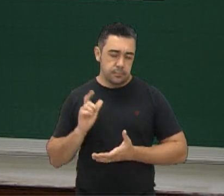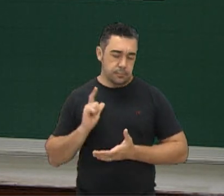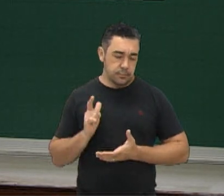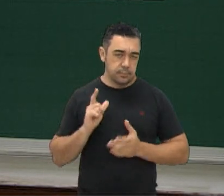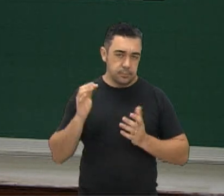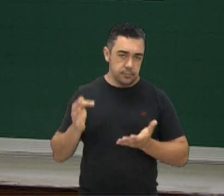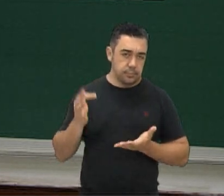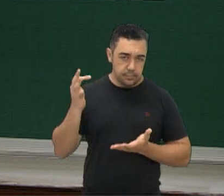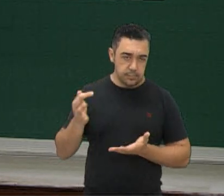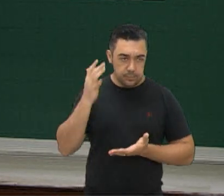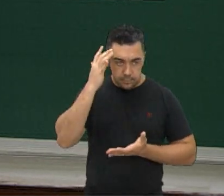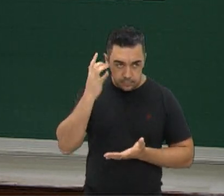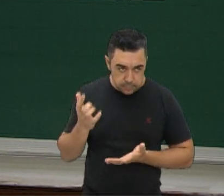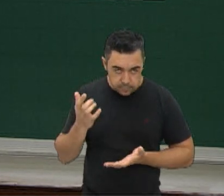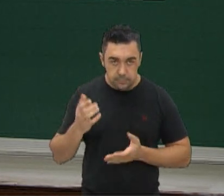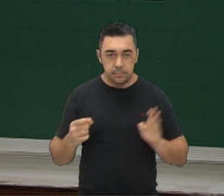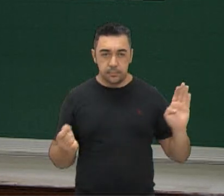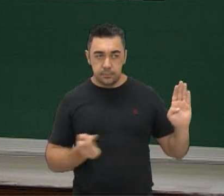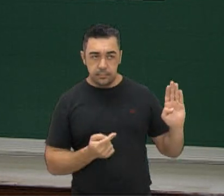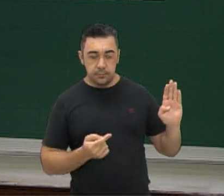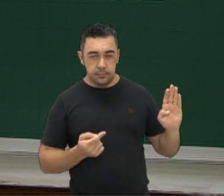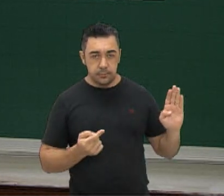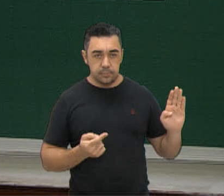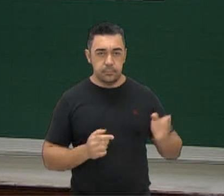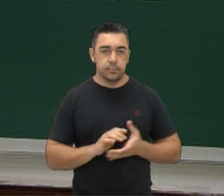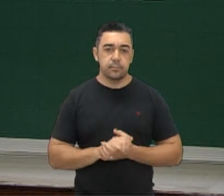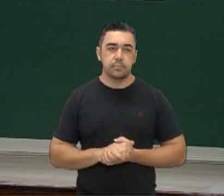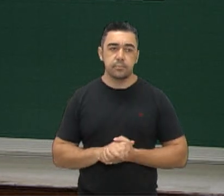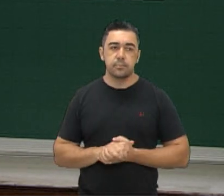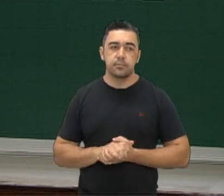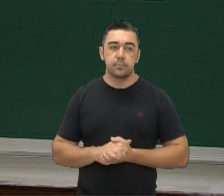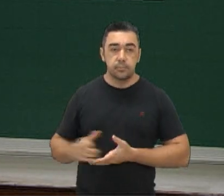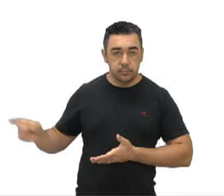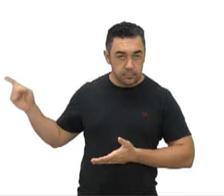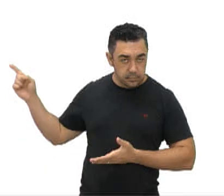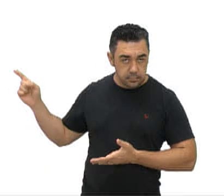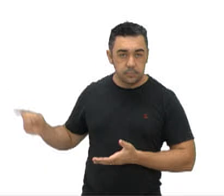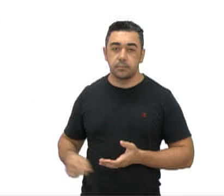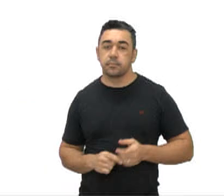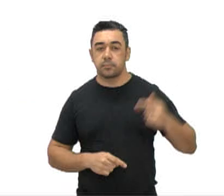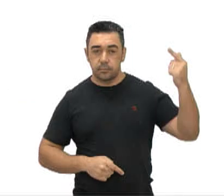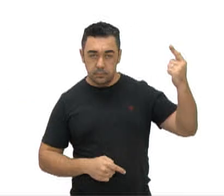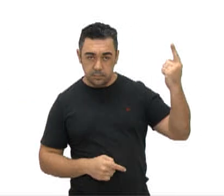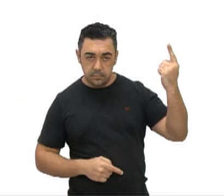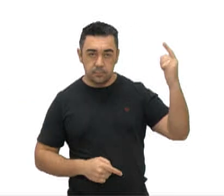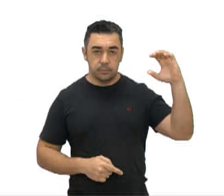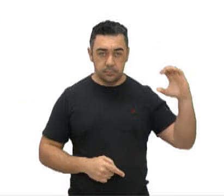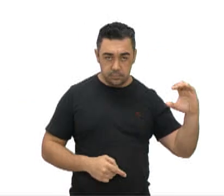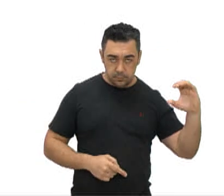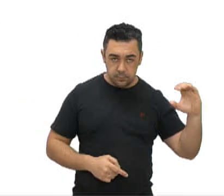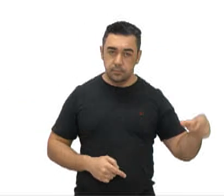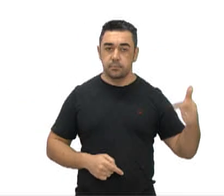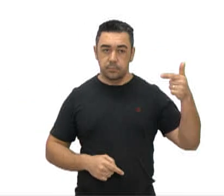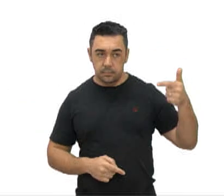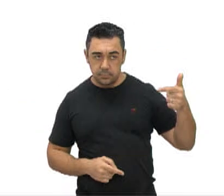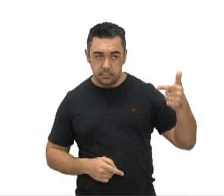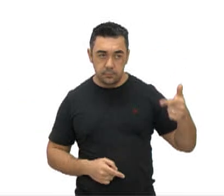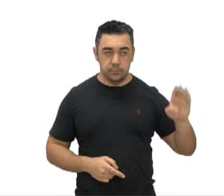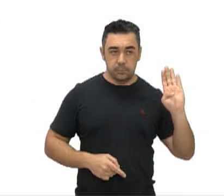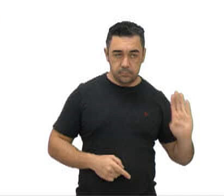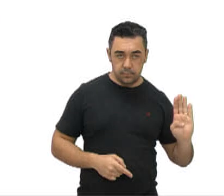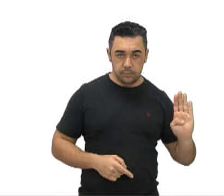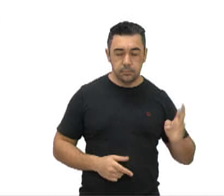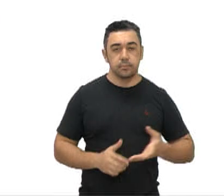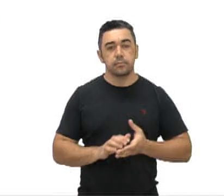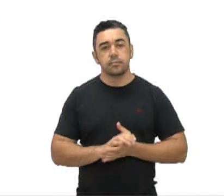expressar futuro é a letra B. Mañana lloverá mucho. No nosso quiz, as respostas ficaram